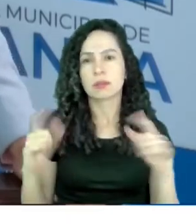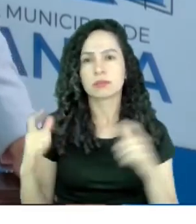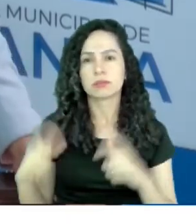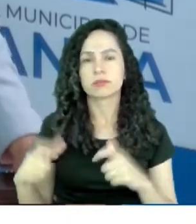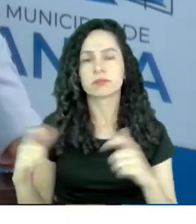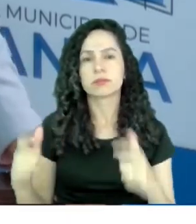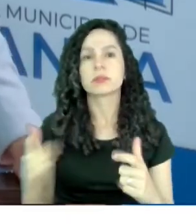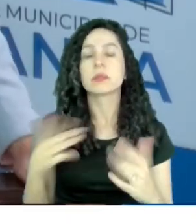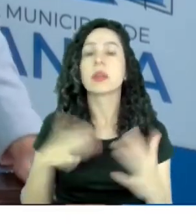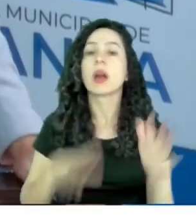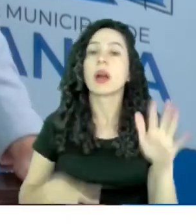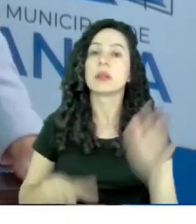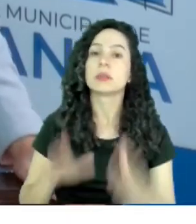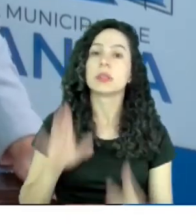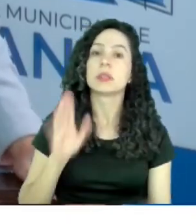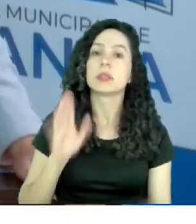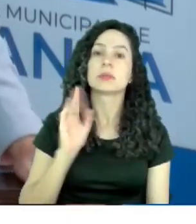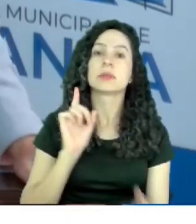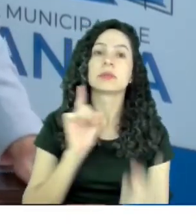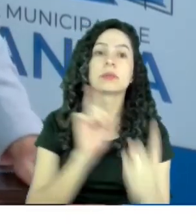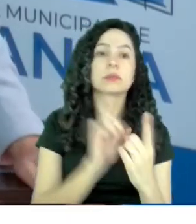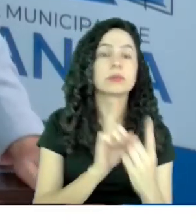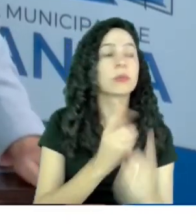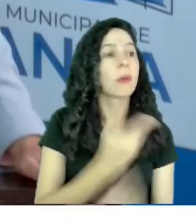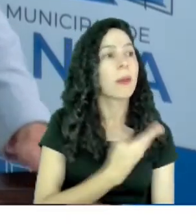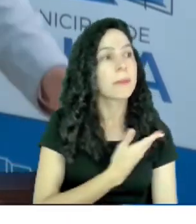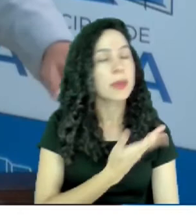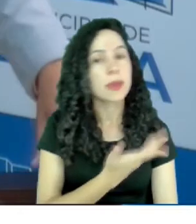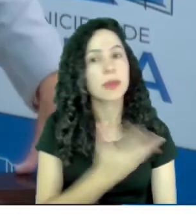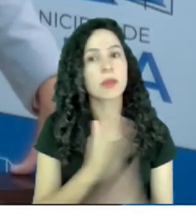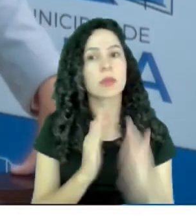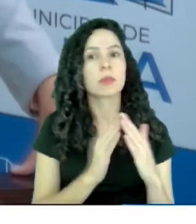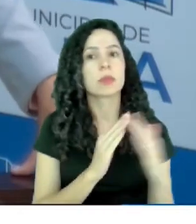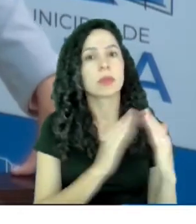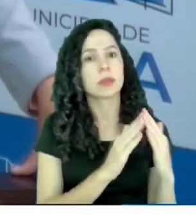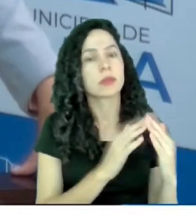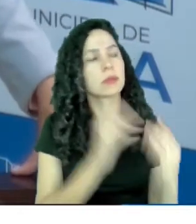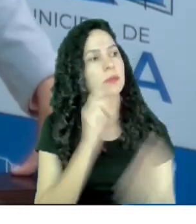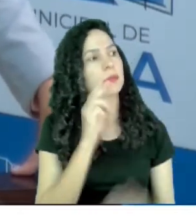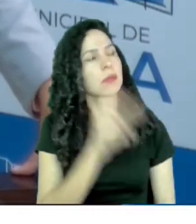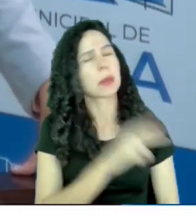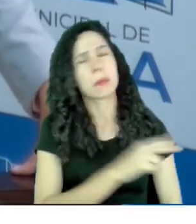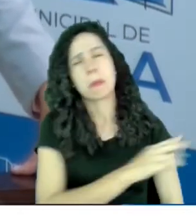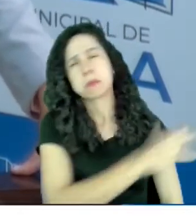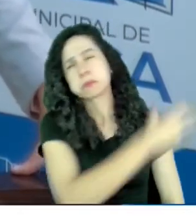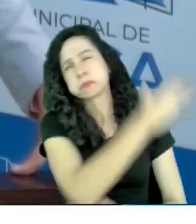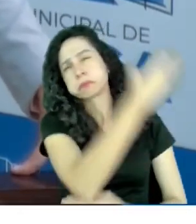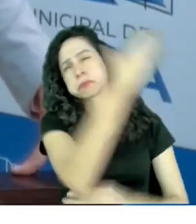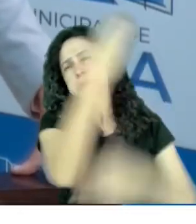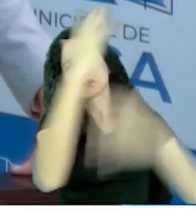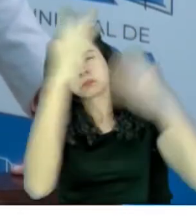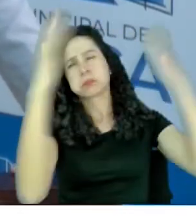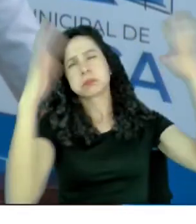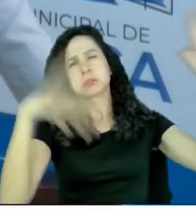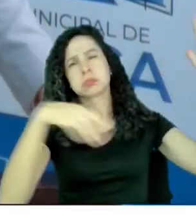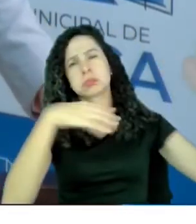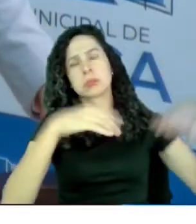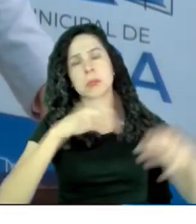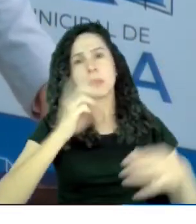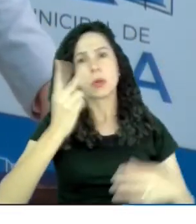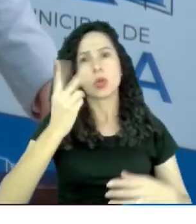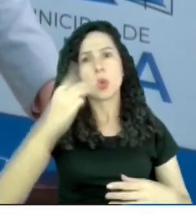num vizinho, num amigo que faz a reivindicação, você chega lá, um mato está com 2, 3 metros de